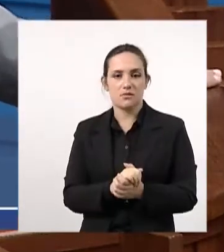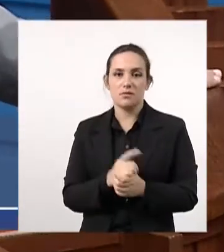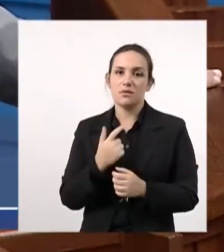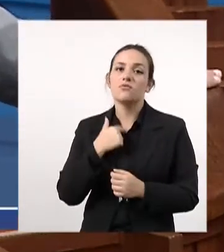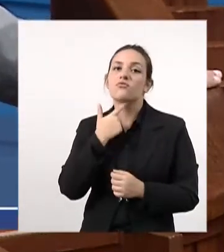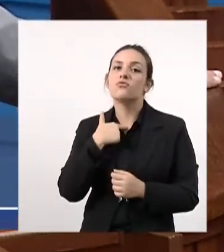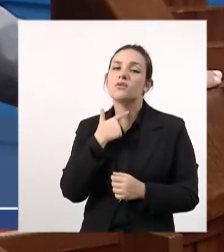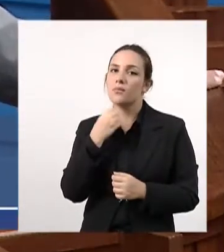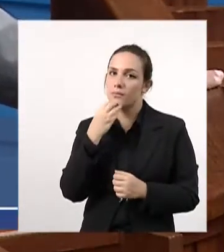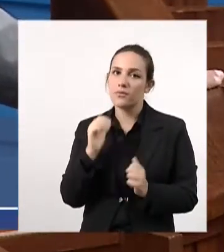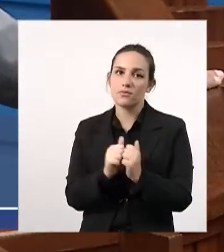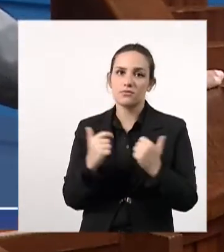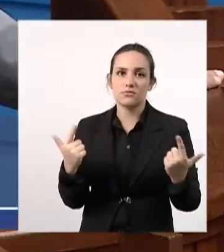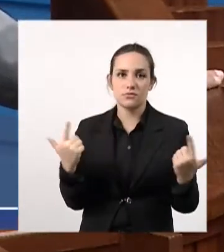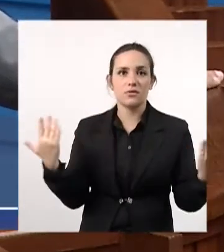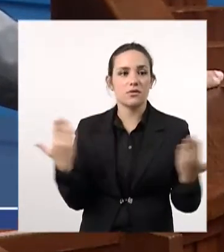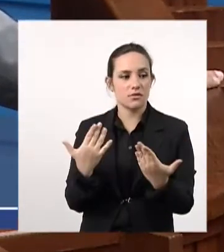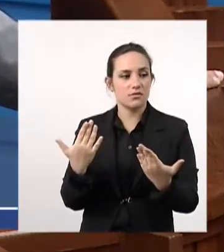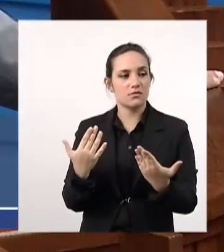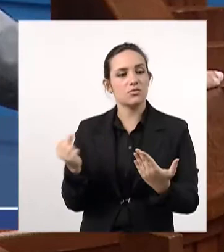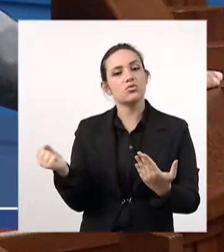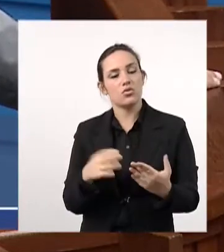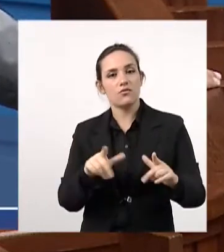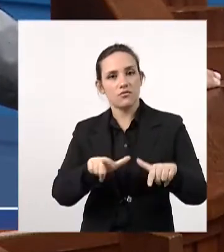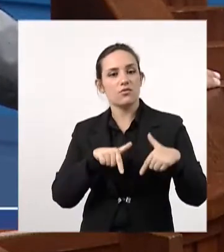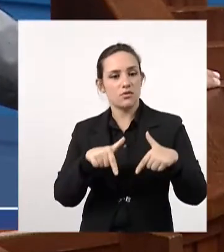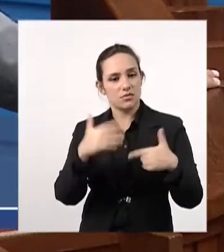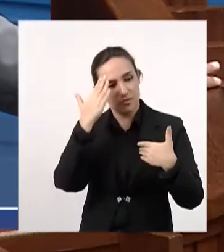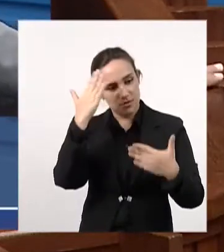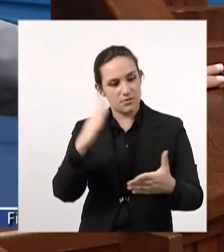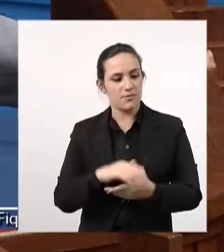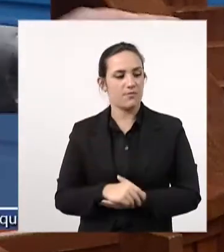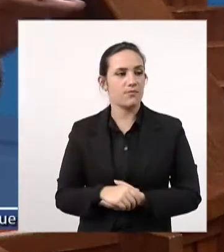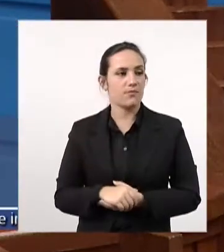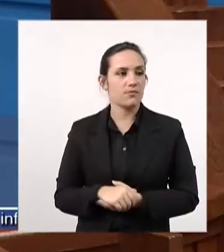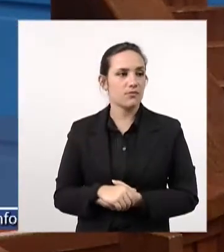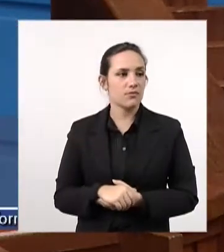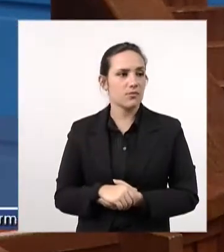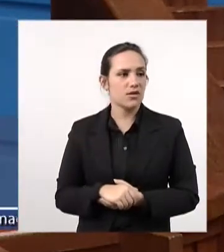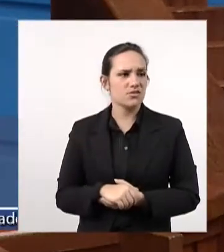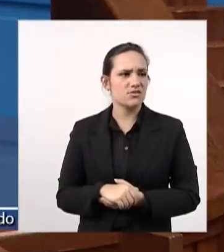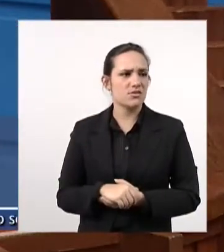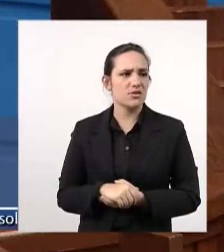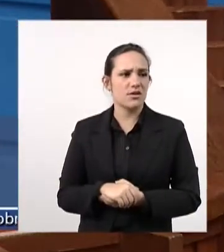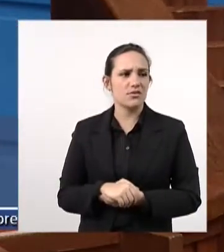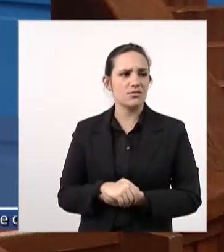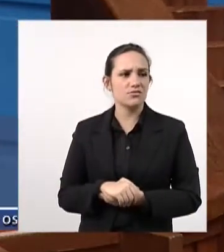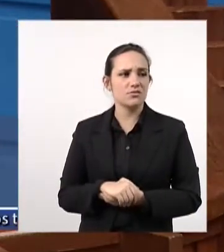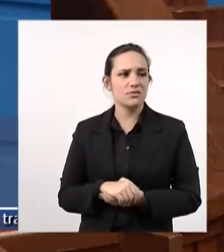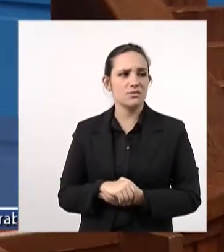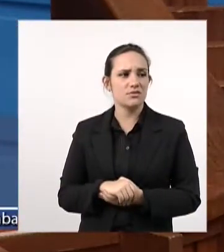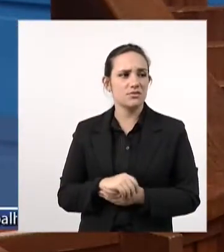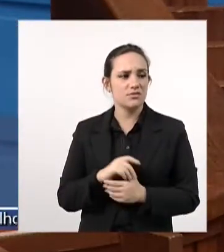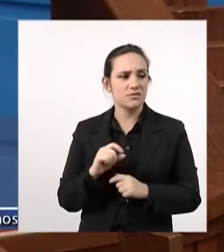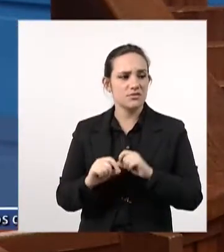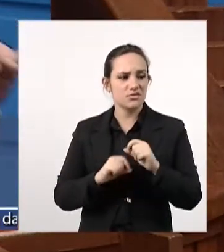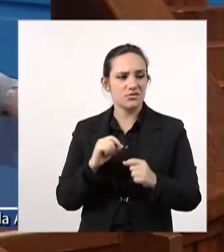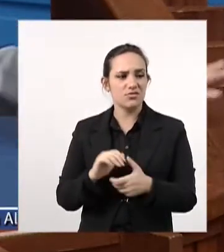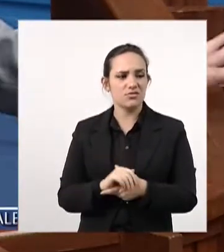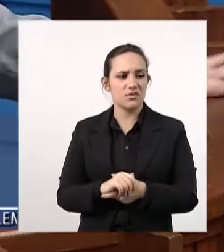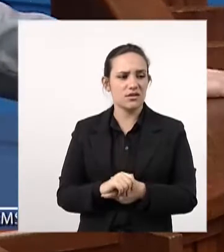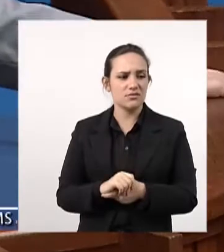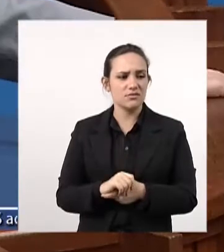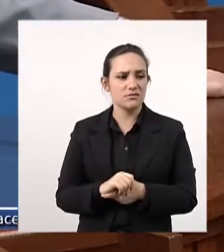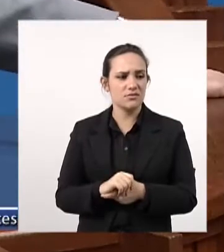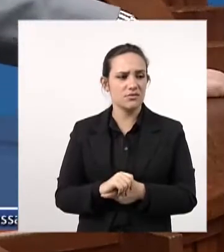a Vossa Excelência nesse novo pleito que se avizinha. Muito obrigado. Eu agradeço, meu